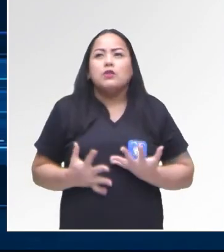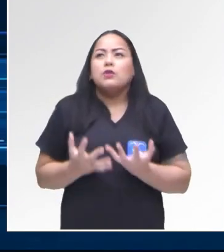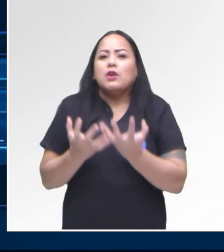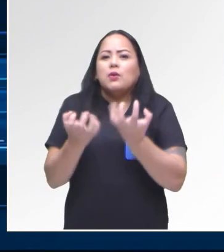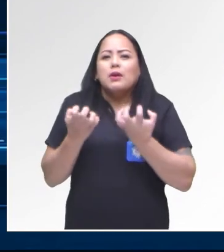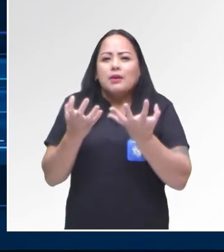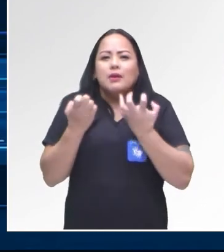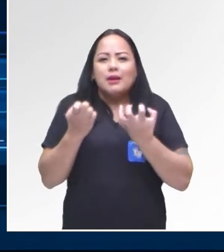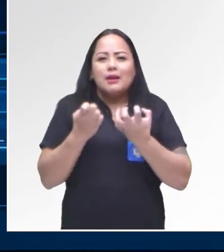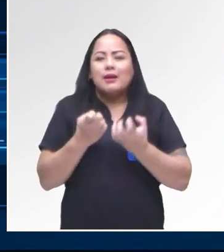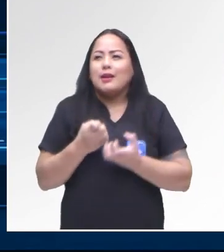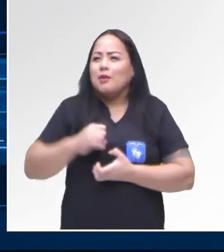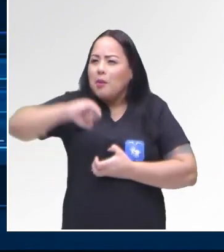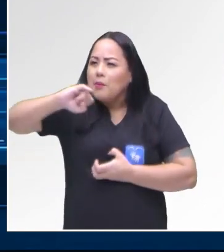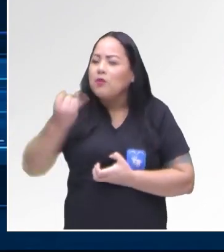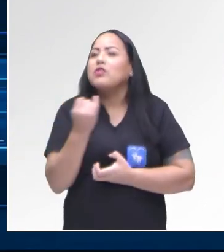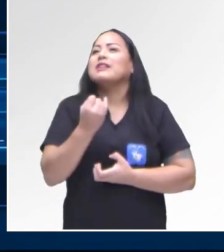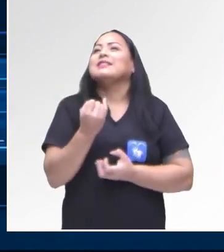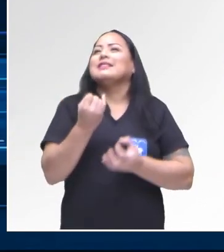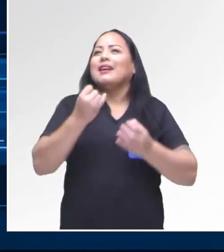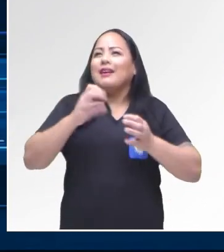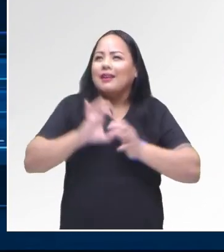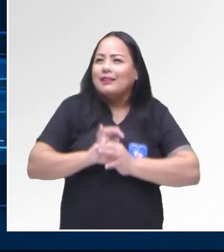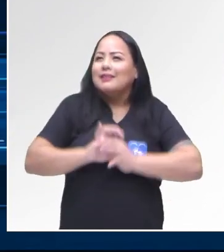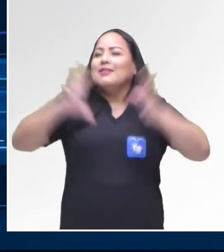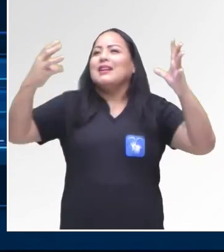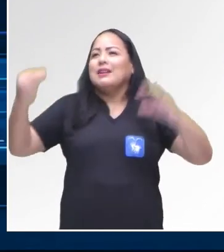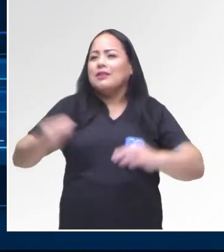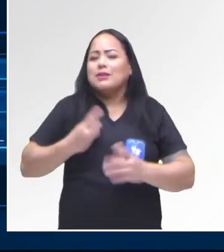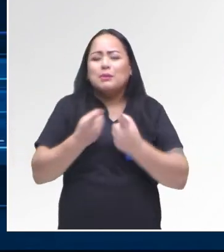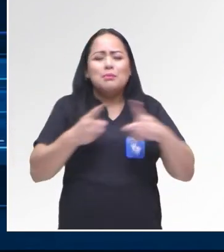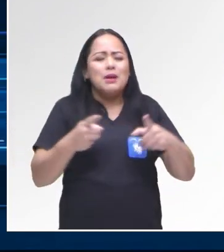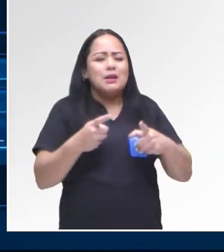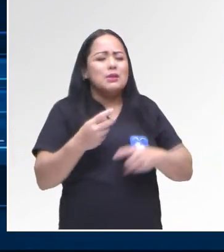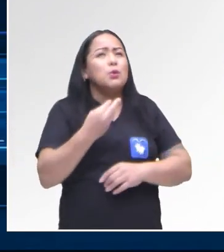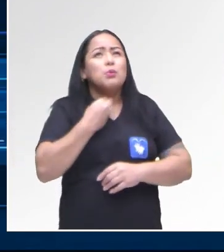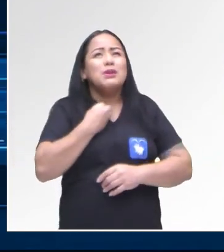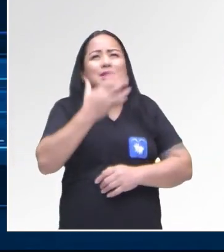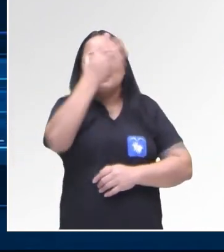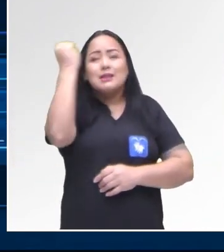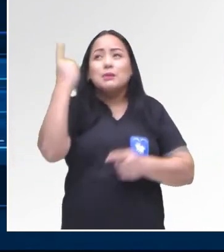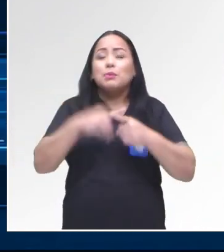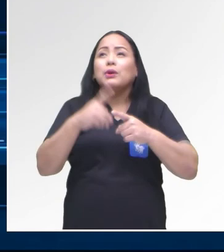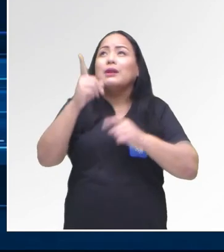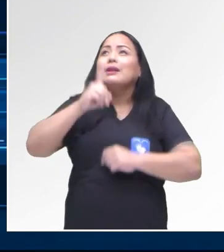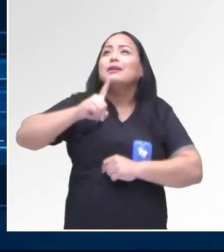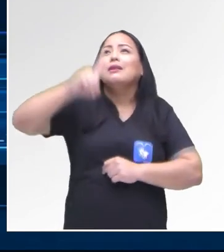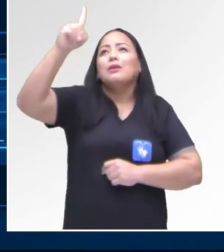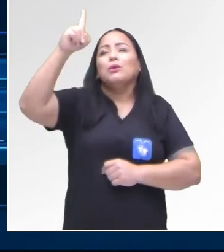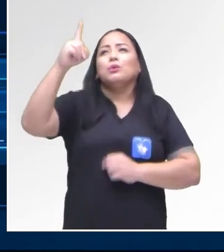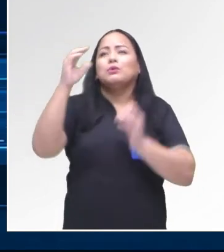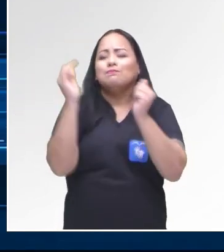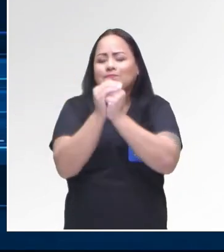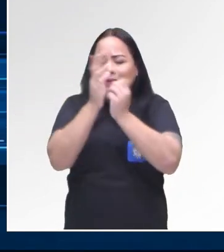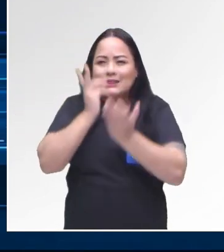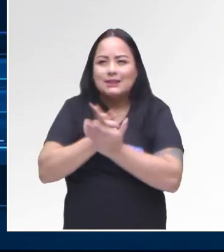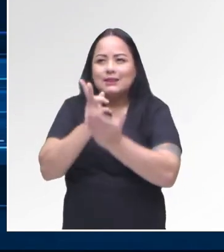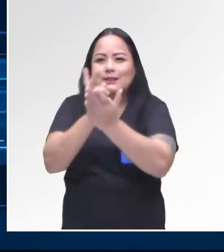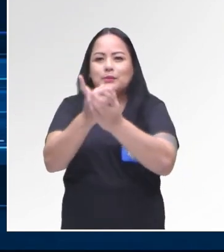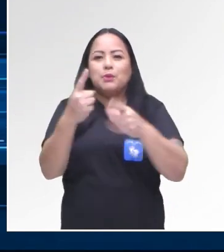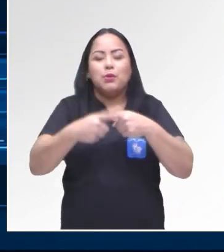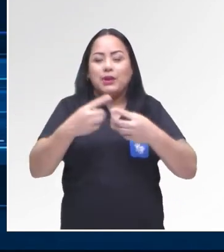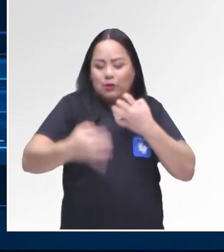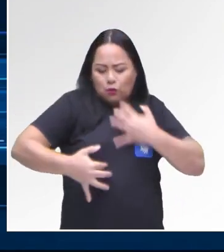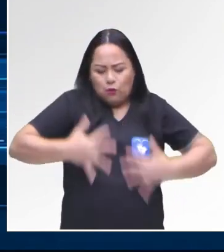aqui aproveitar o que me oferece o mundo, mas eu não posso me esquecer que eu tenho que buscar o divino, a Deus, constantemente. Por isso ele vive